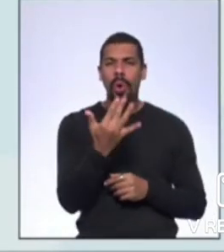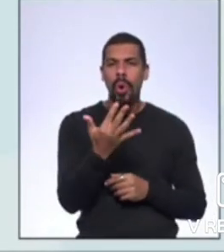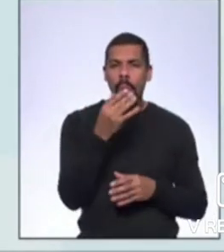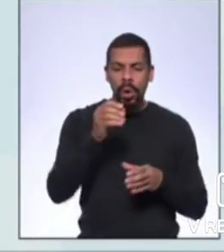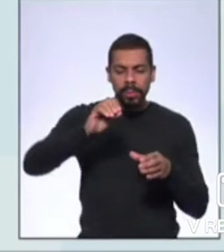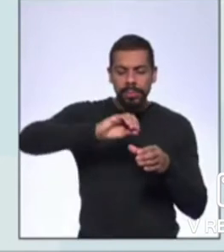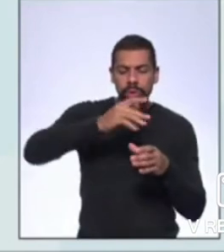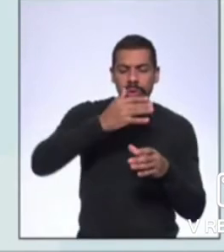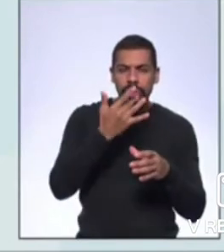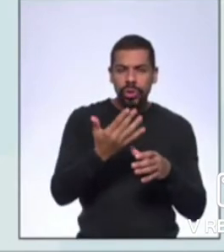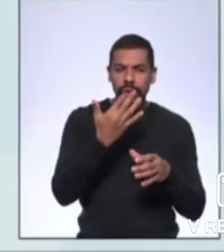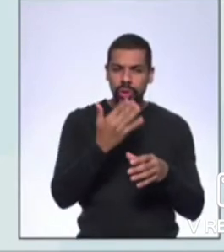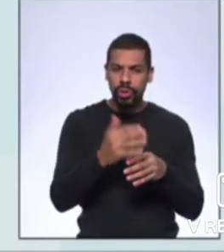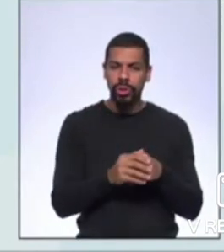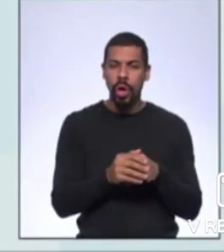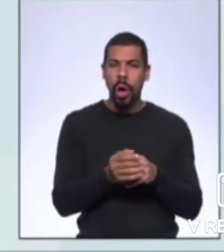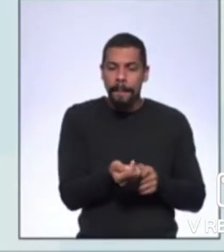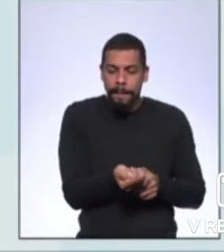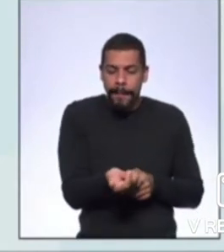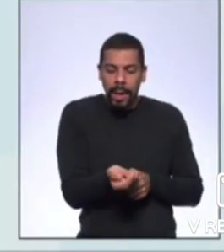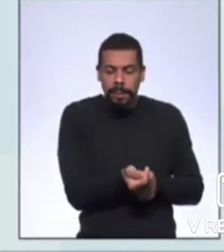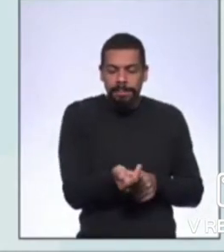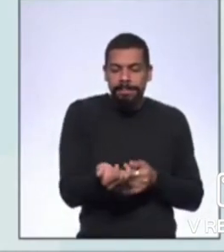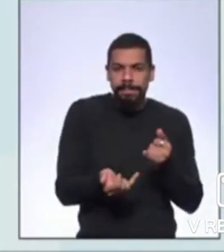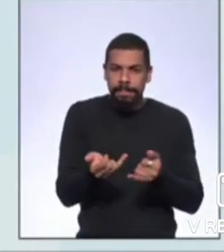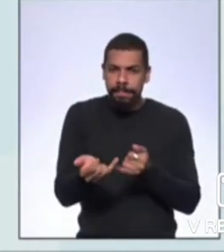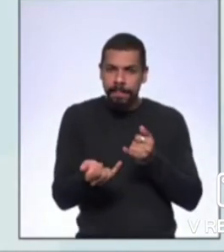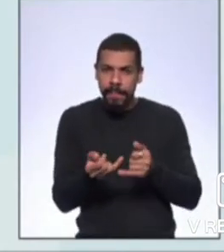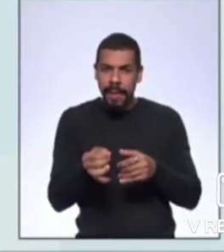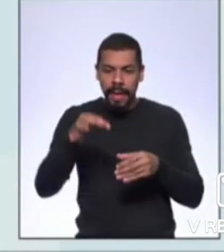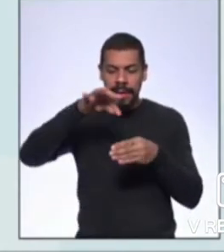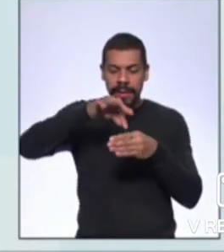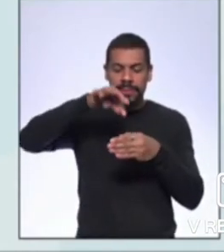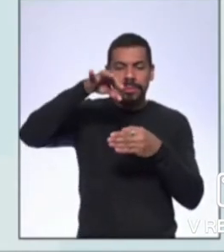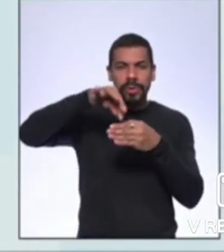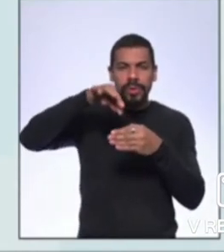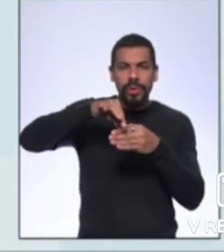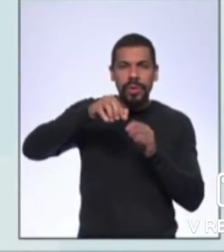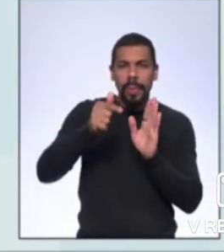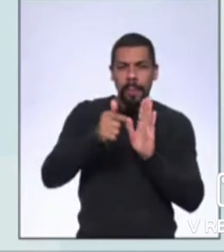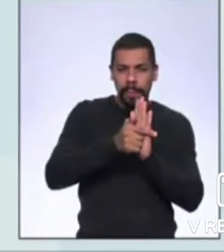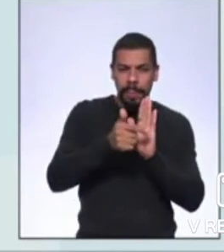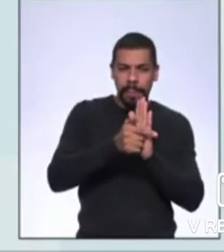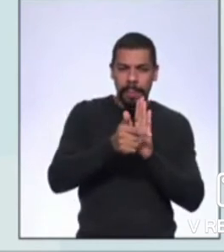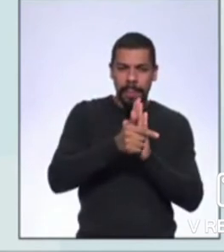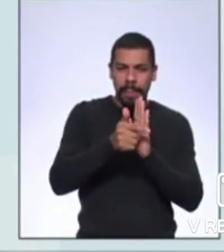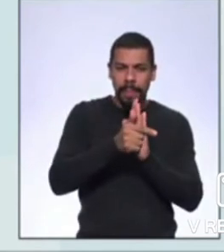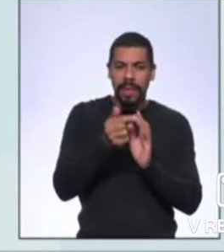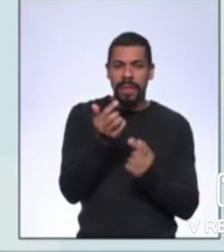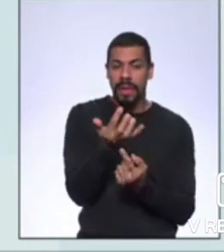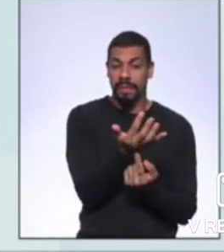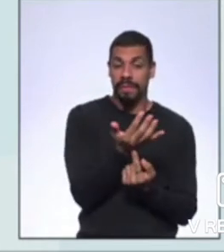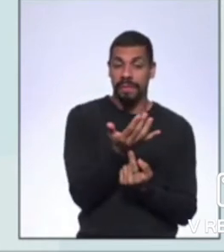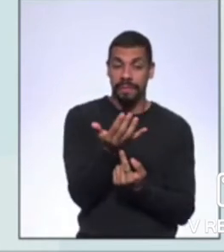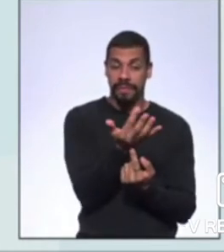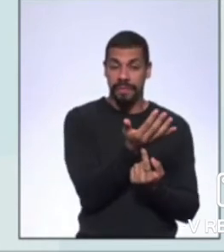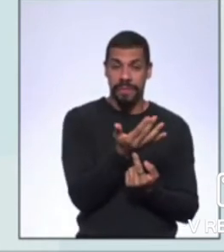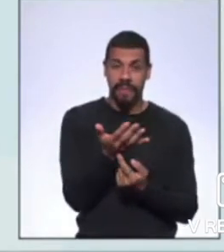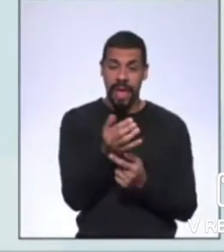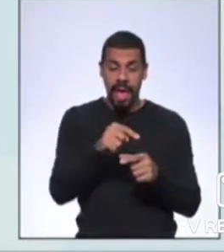alimentos, bolinha de gude, clipes de papel, pedacinho de cera de vela, pote